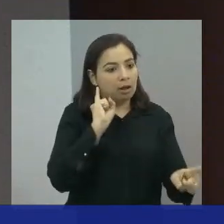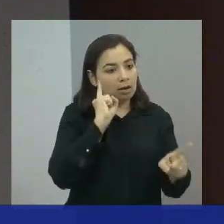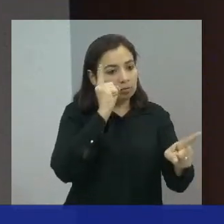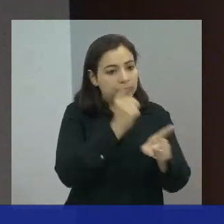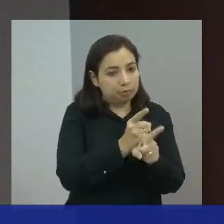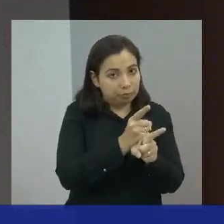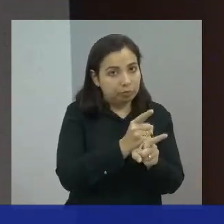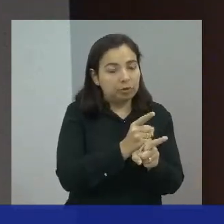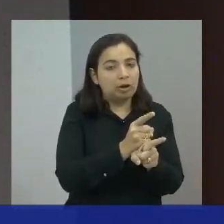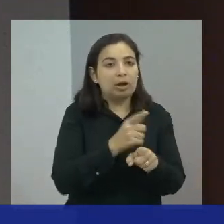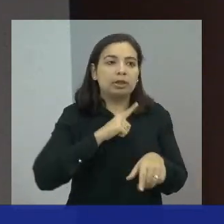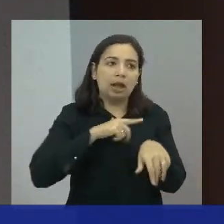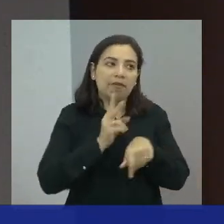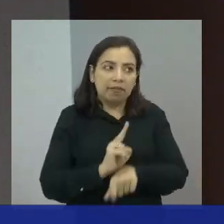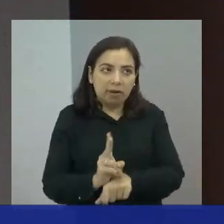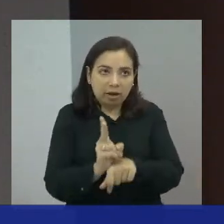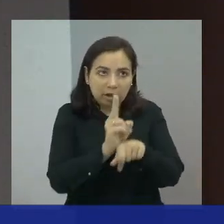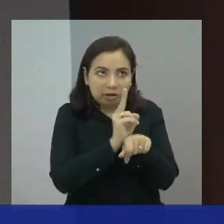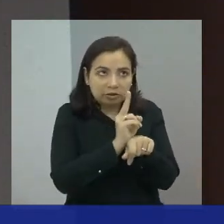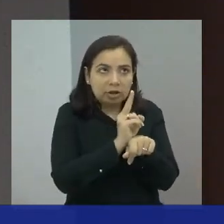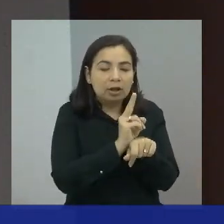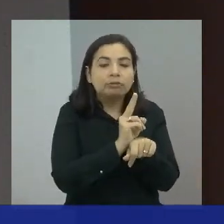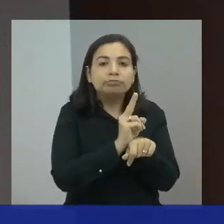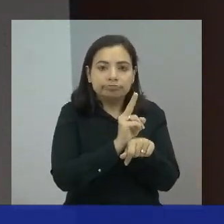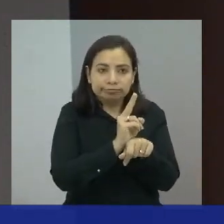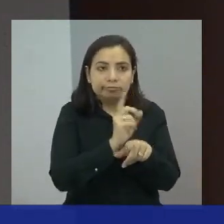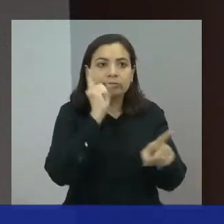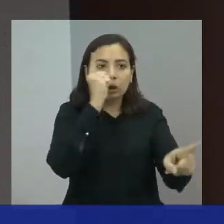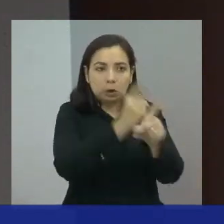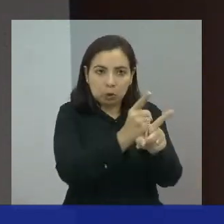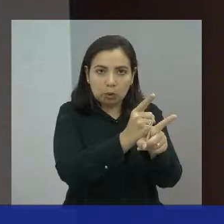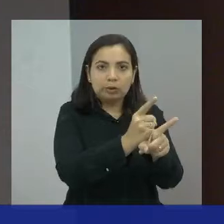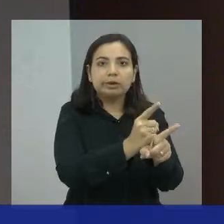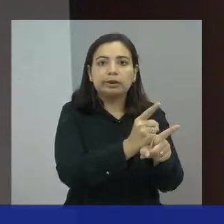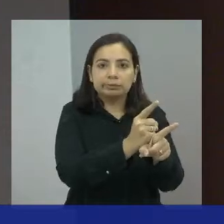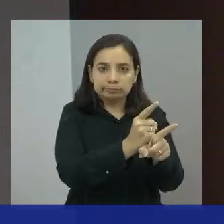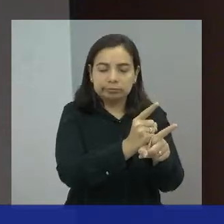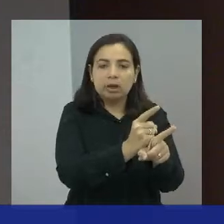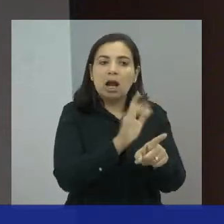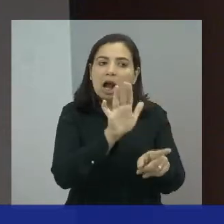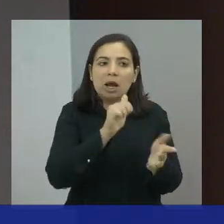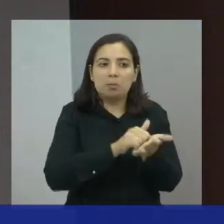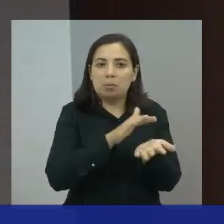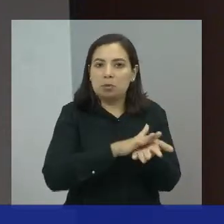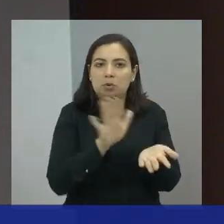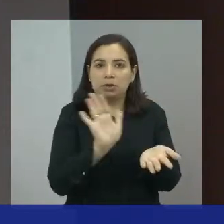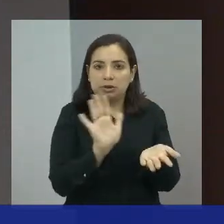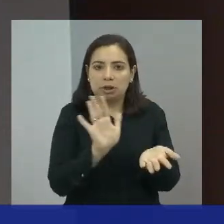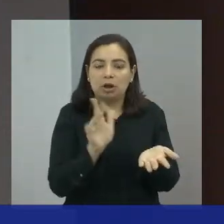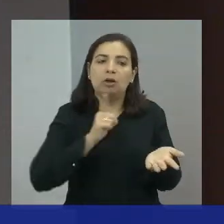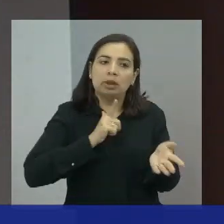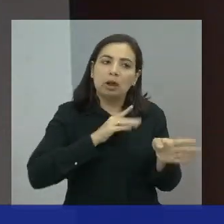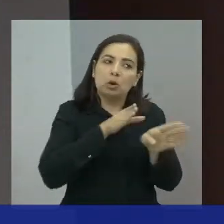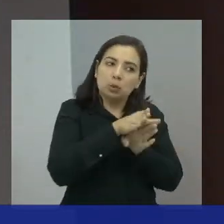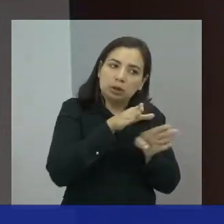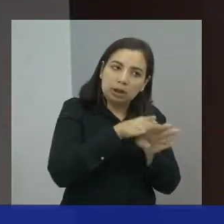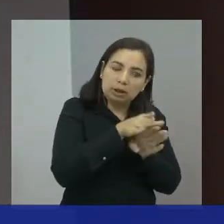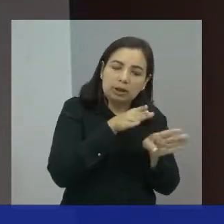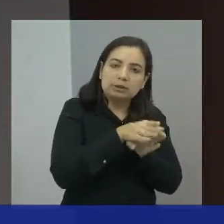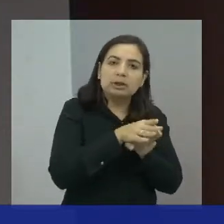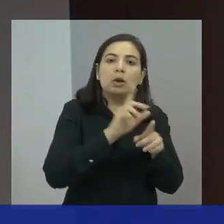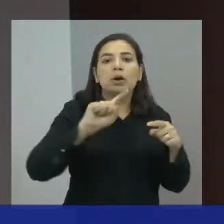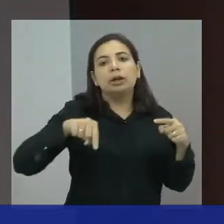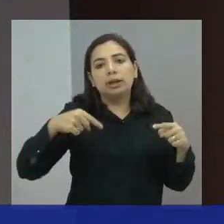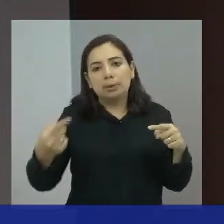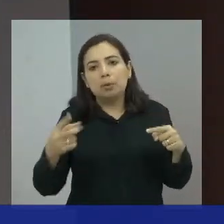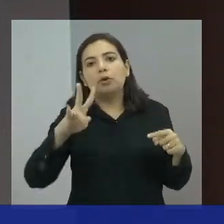infração, às vezes ele fiscaliza e ele não enxerga nenhuma fiscalização, ele dá alguma orientação e vai para a